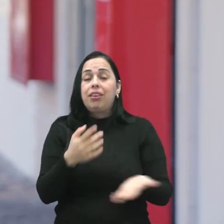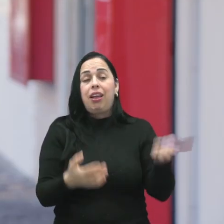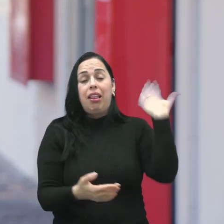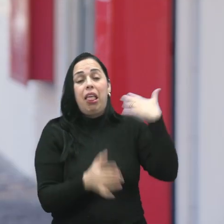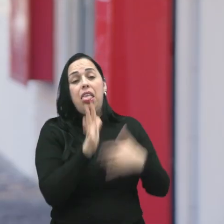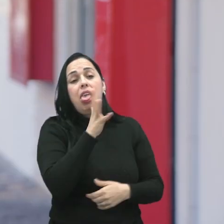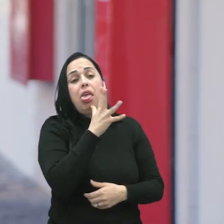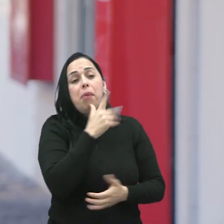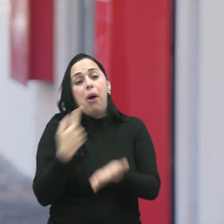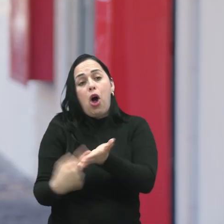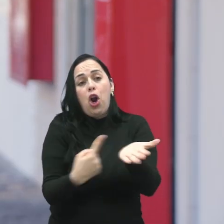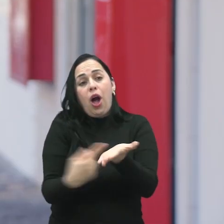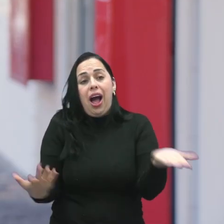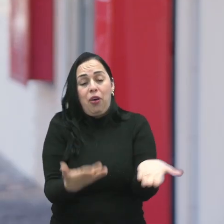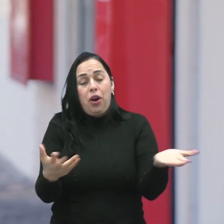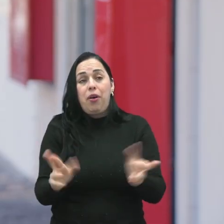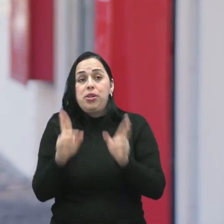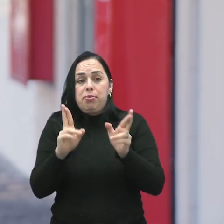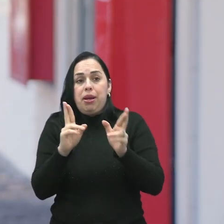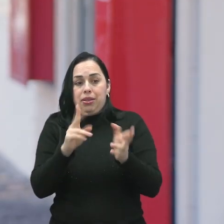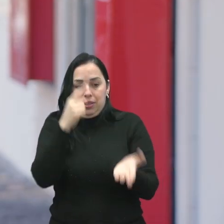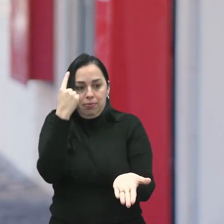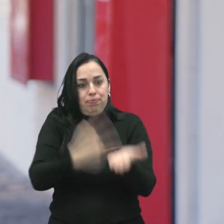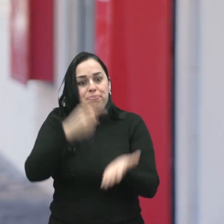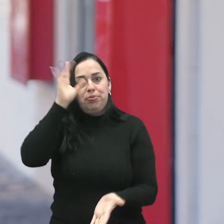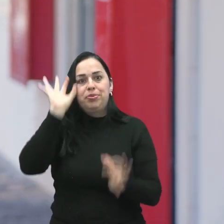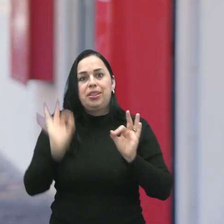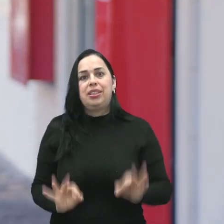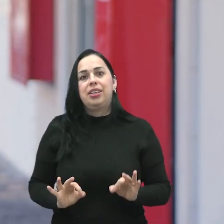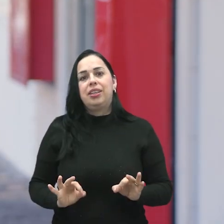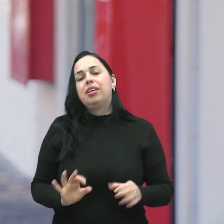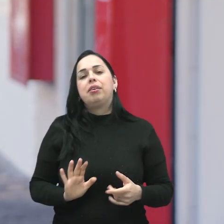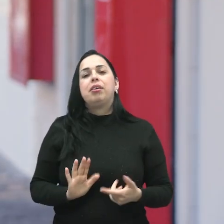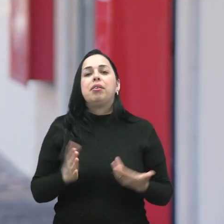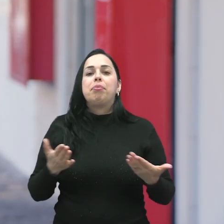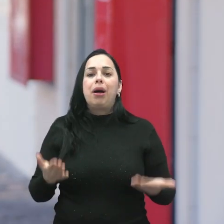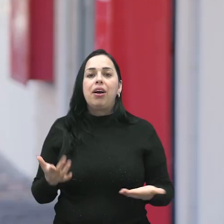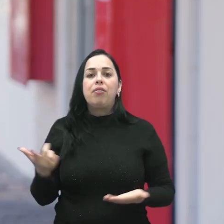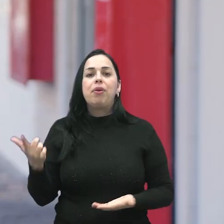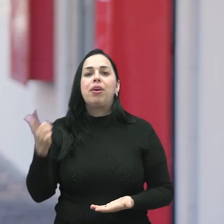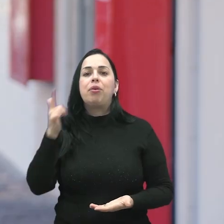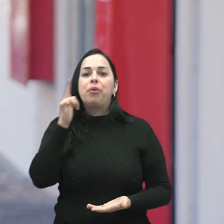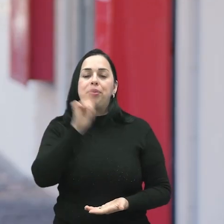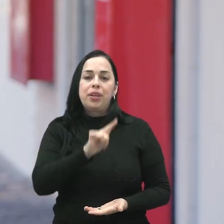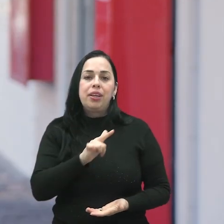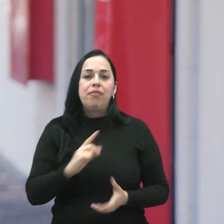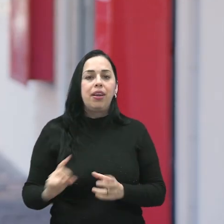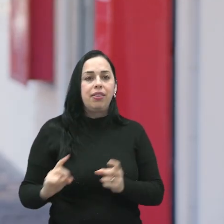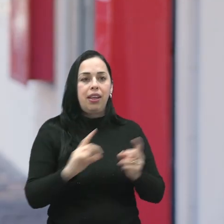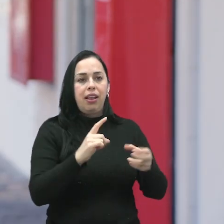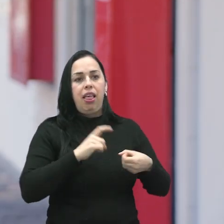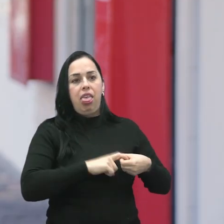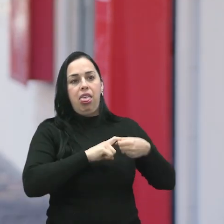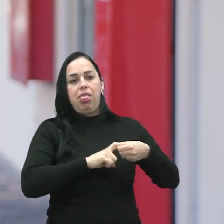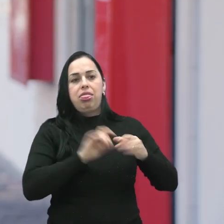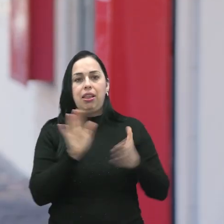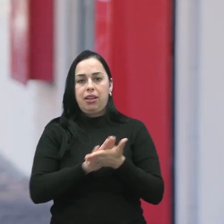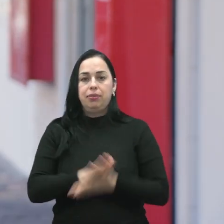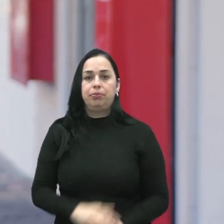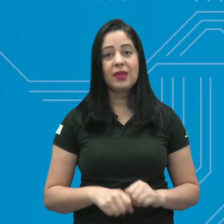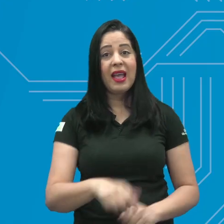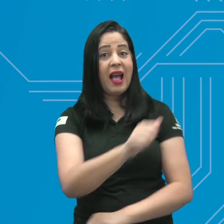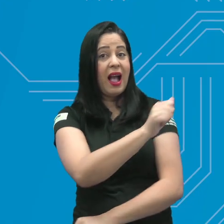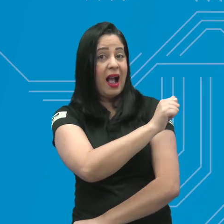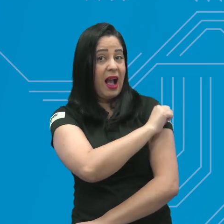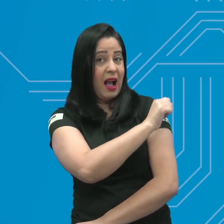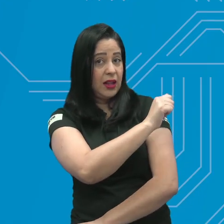fazer. Então eu espero que realmente saia disso, seja um exemplo para que a gente não fique nessa dependência dos Estados